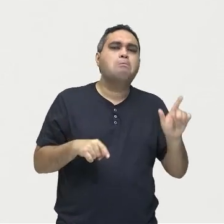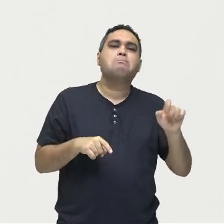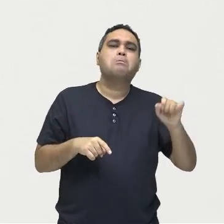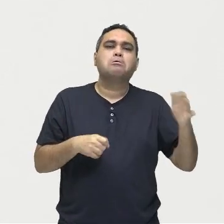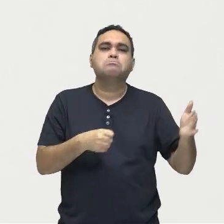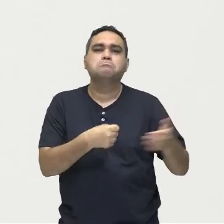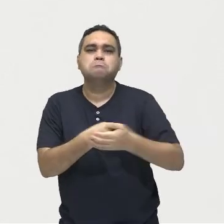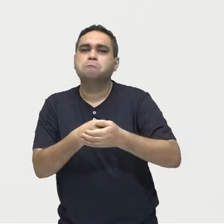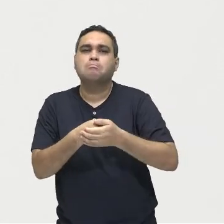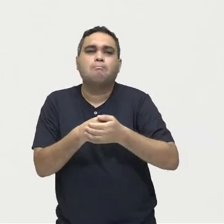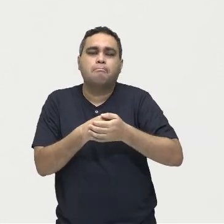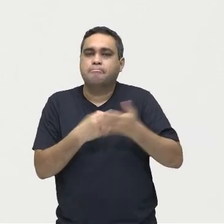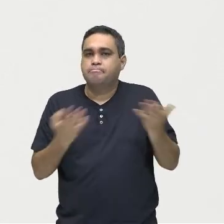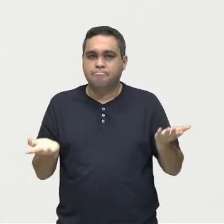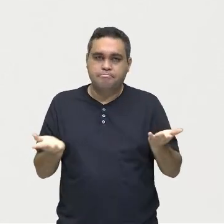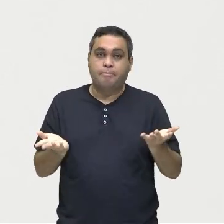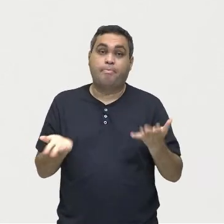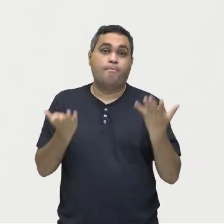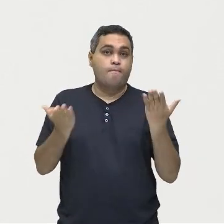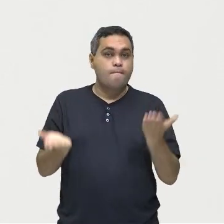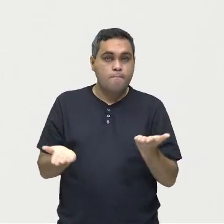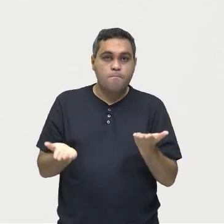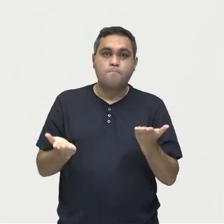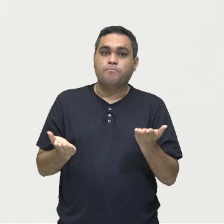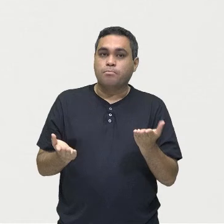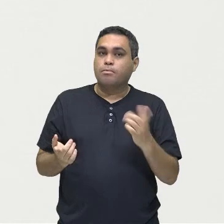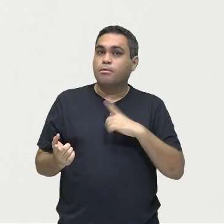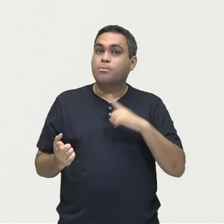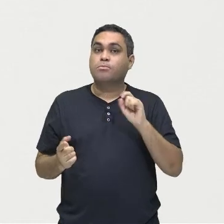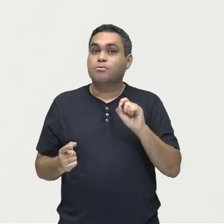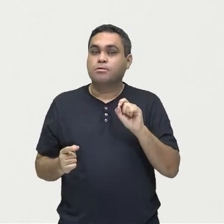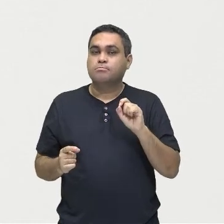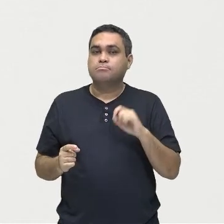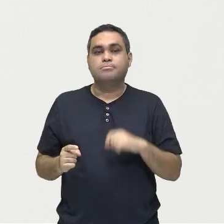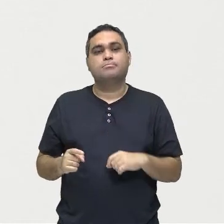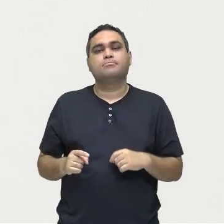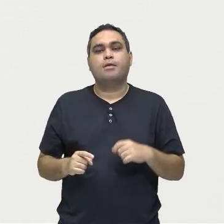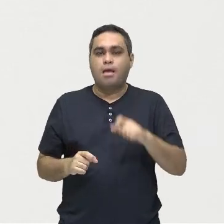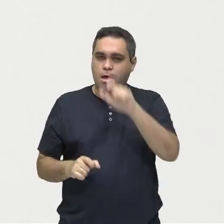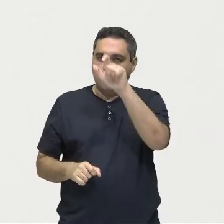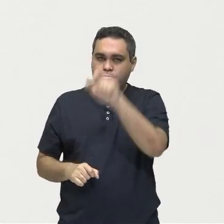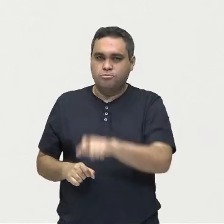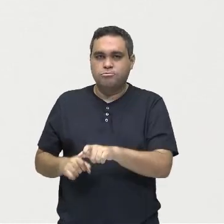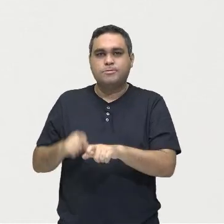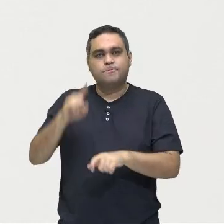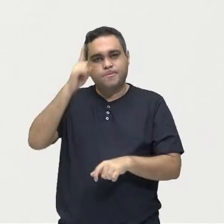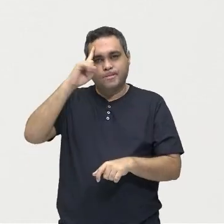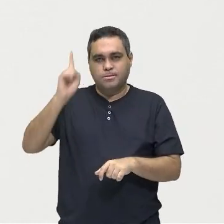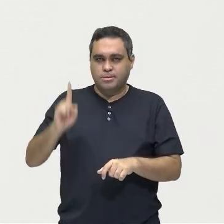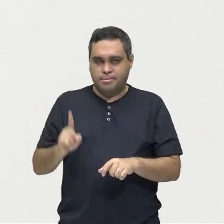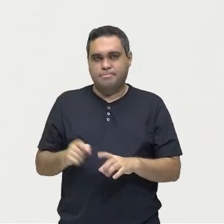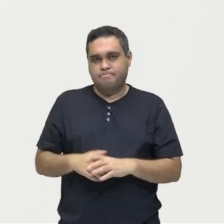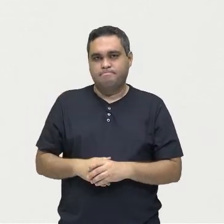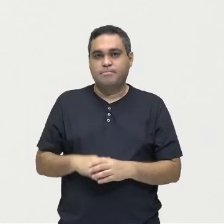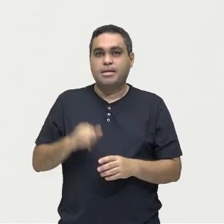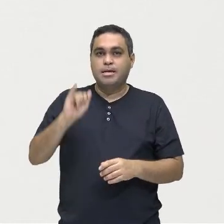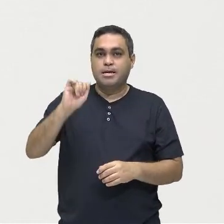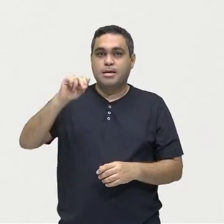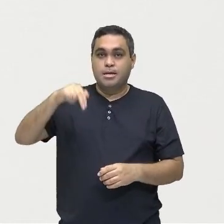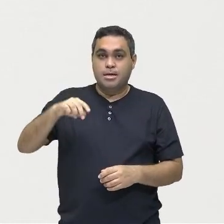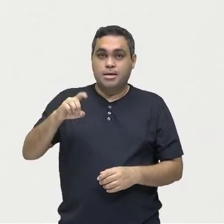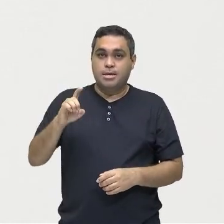verdade, né? Então nós vamos ter o quê? Um sujeito indeterminado. Por quê? Porque a gente